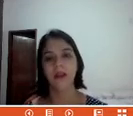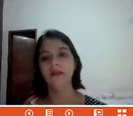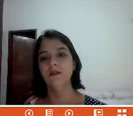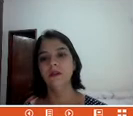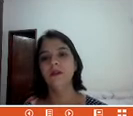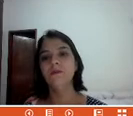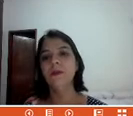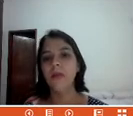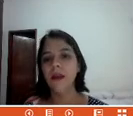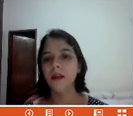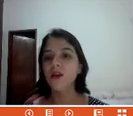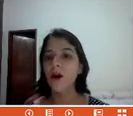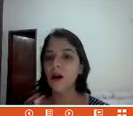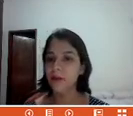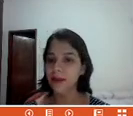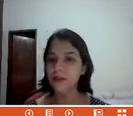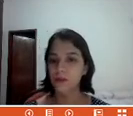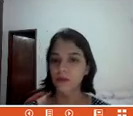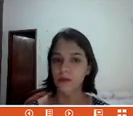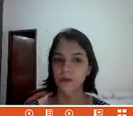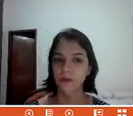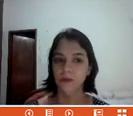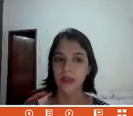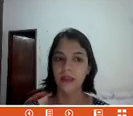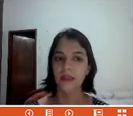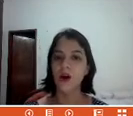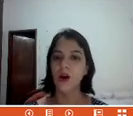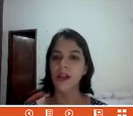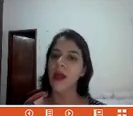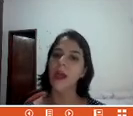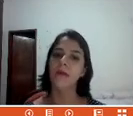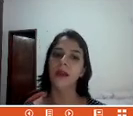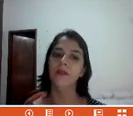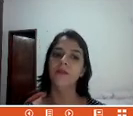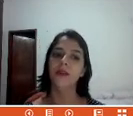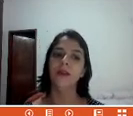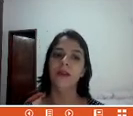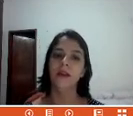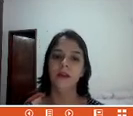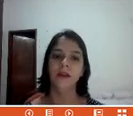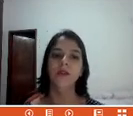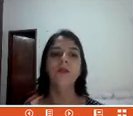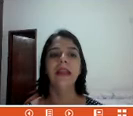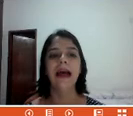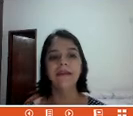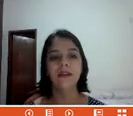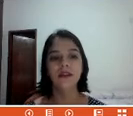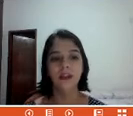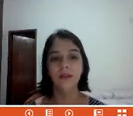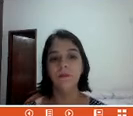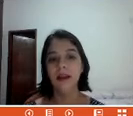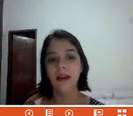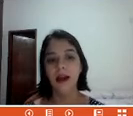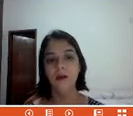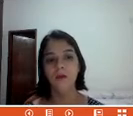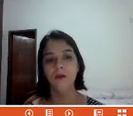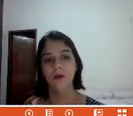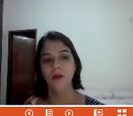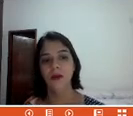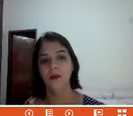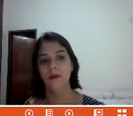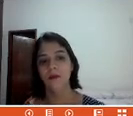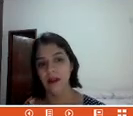no Brasil a nossa primeira escola para surdos. Essa escola, na época, ela foi denominada de